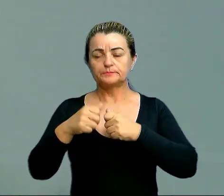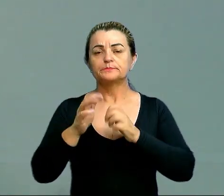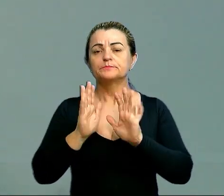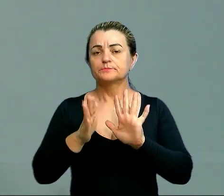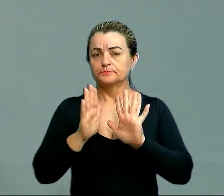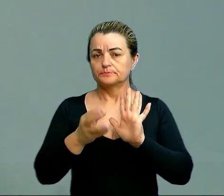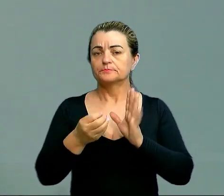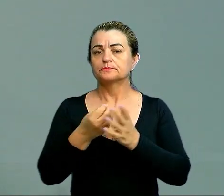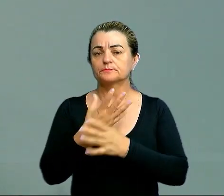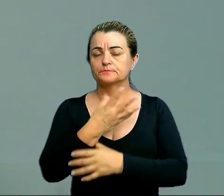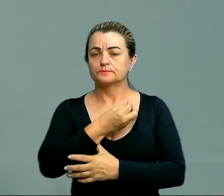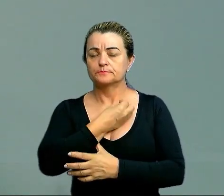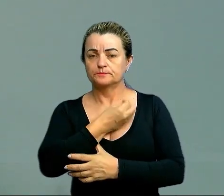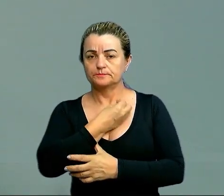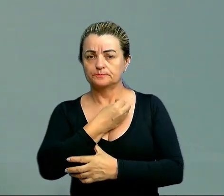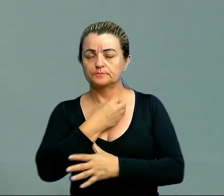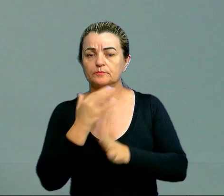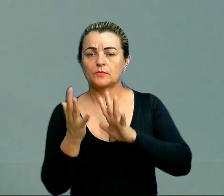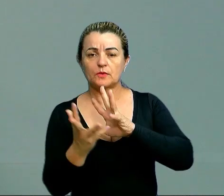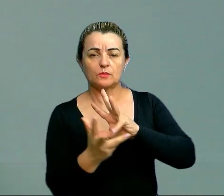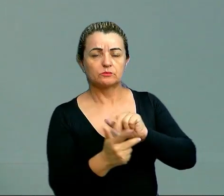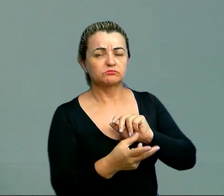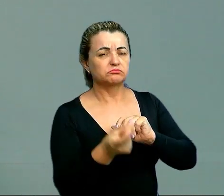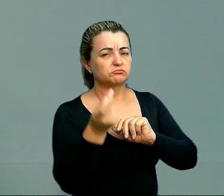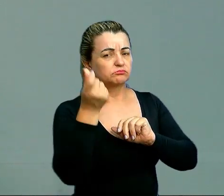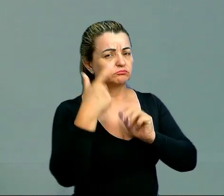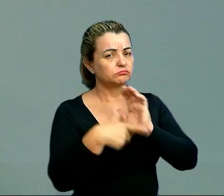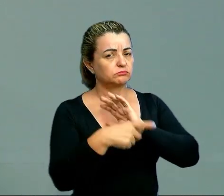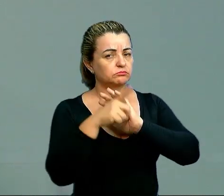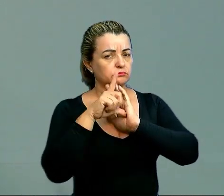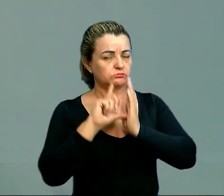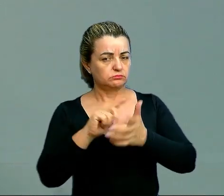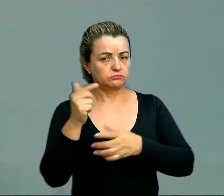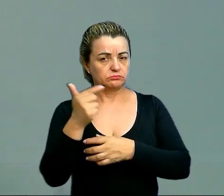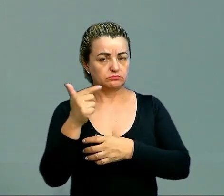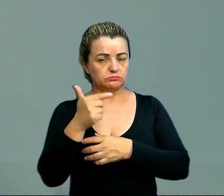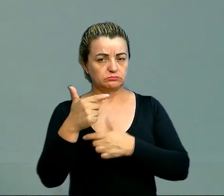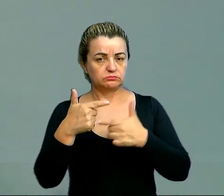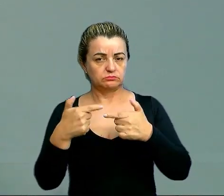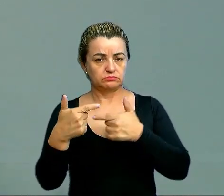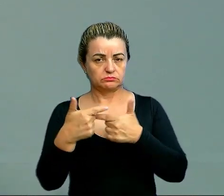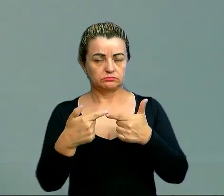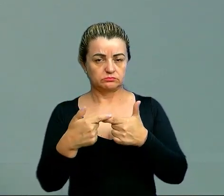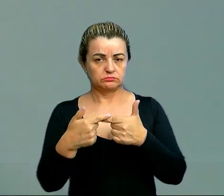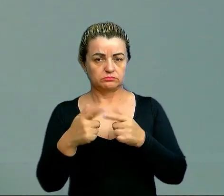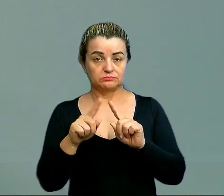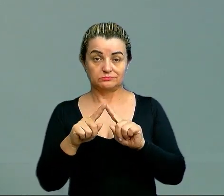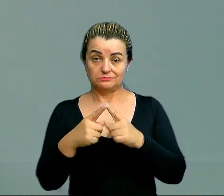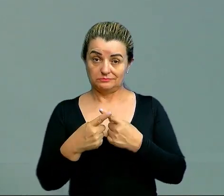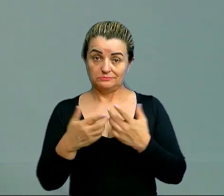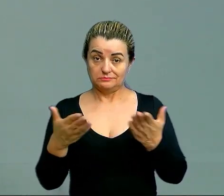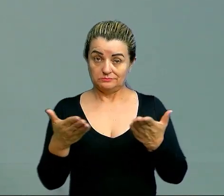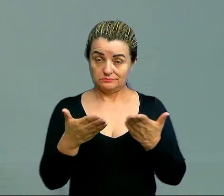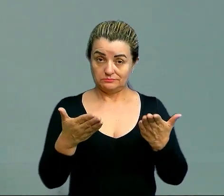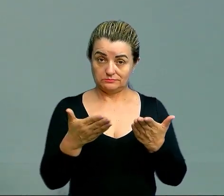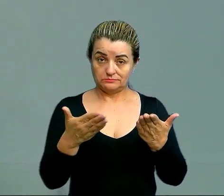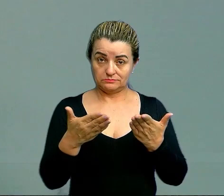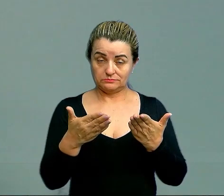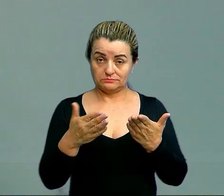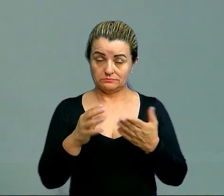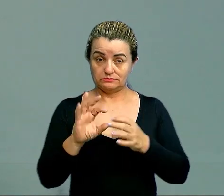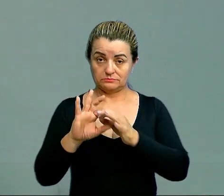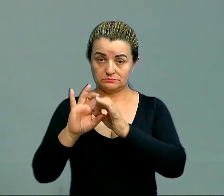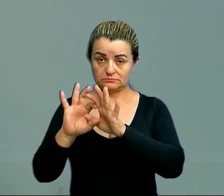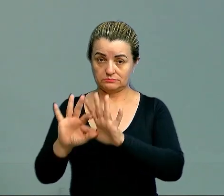era presente no mundo antes mesmo da Segunda Guerra eclodir. Mas, né, com esse grande evento, esse conflito foi